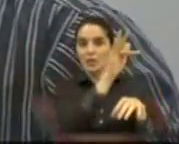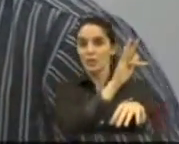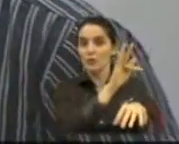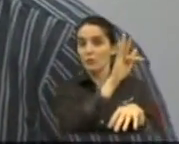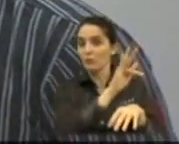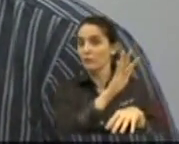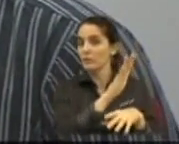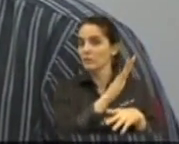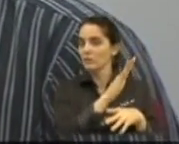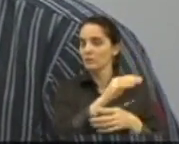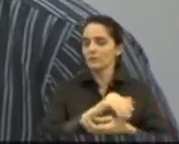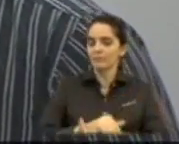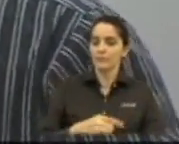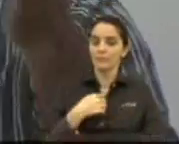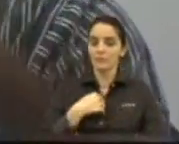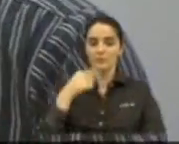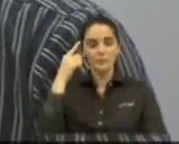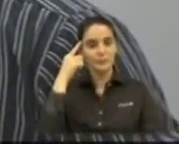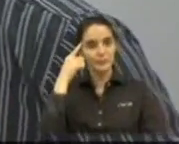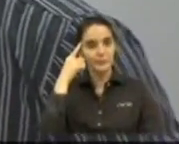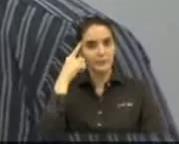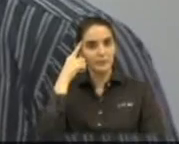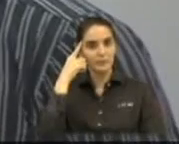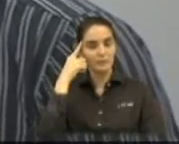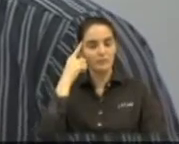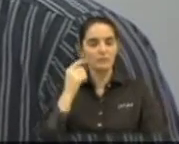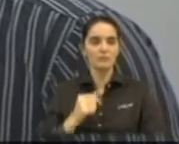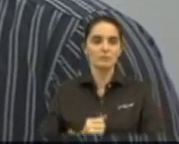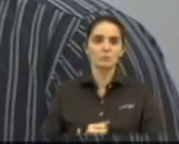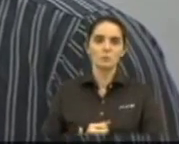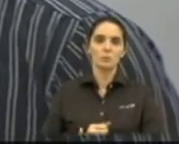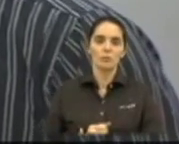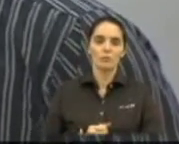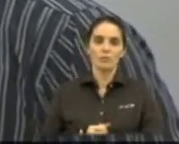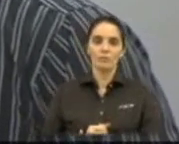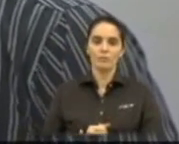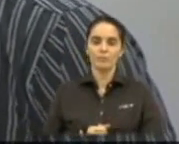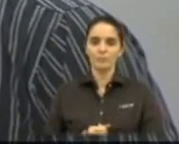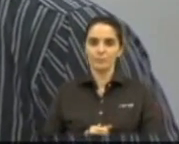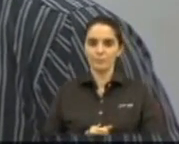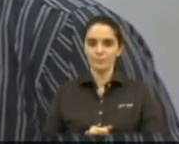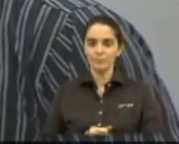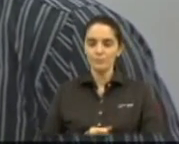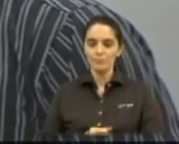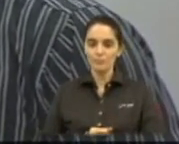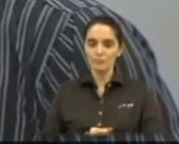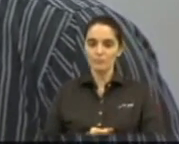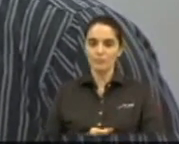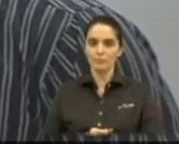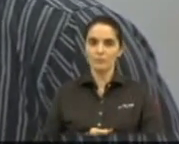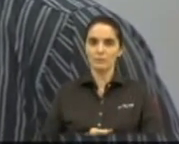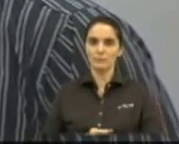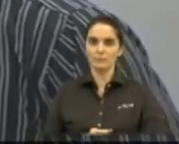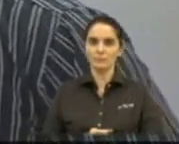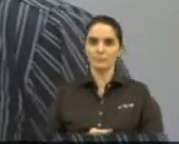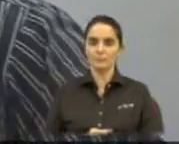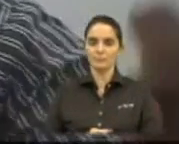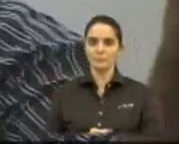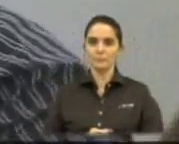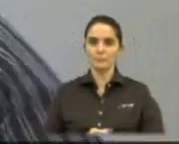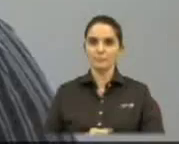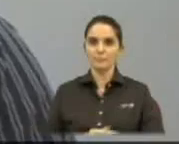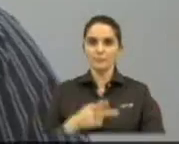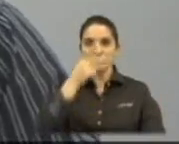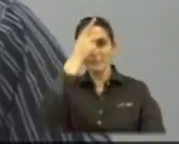me veio algumas hipóteses possíveis. A primeira delas diz respeito ao ato e é o sujeito ativo e